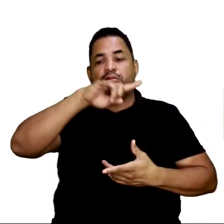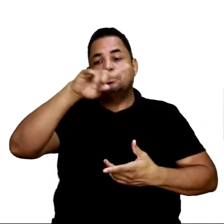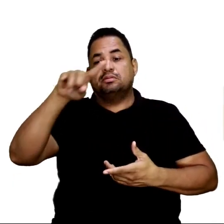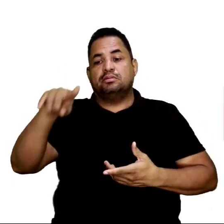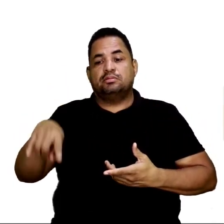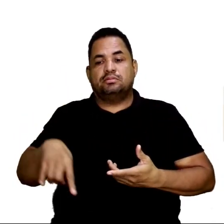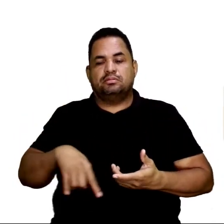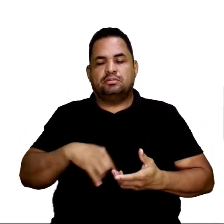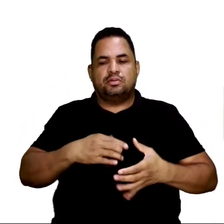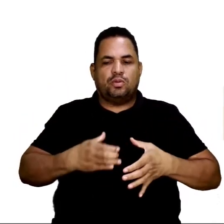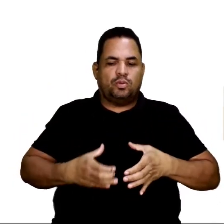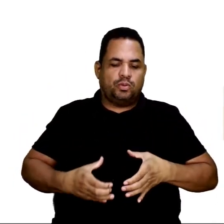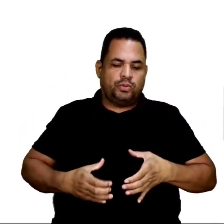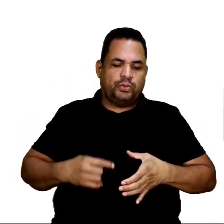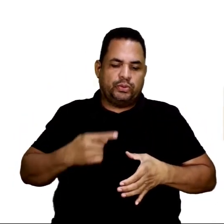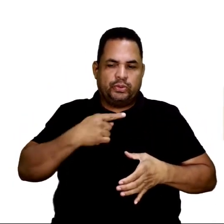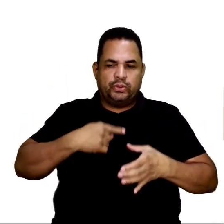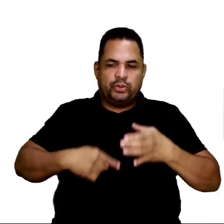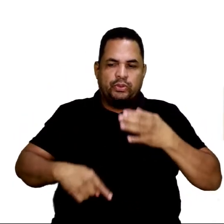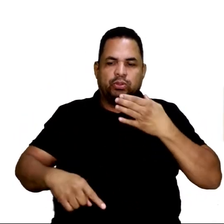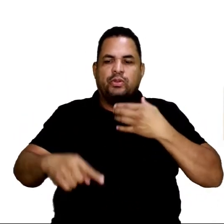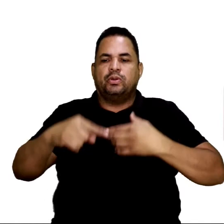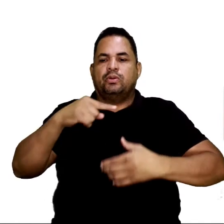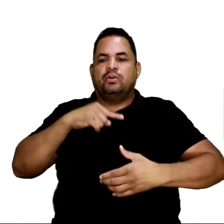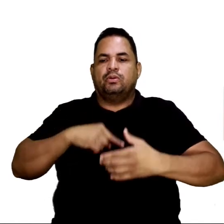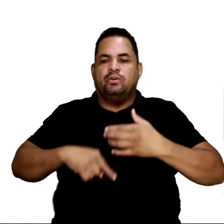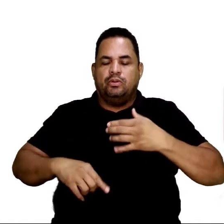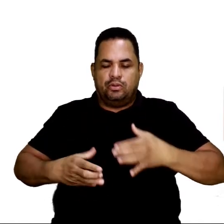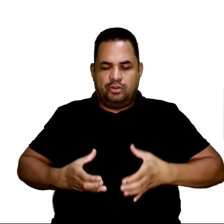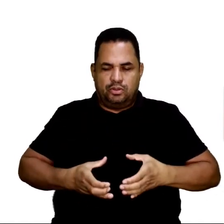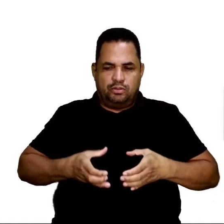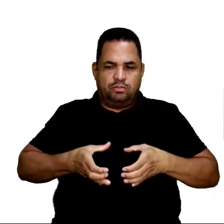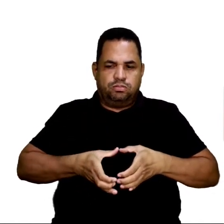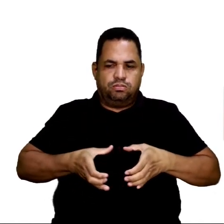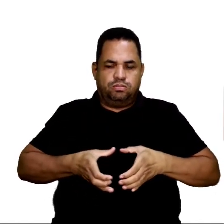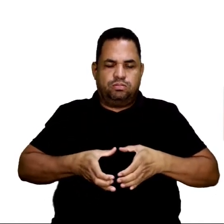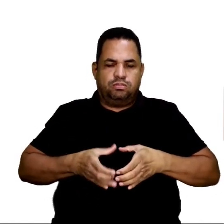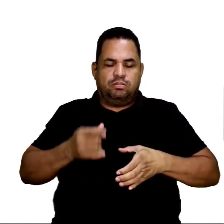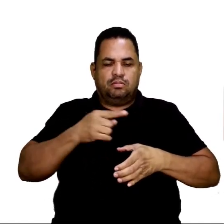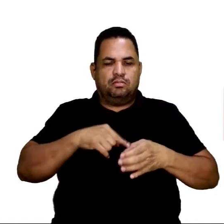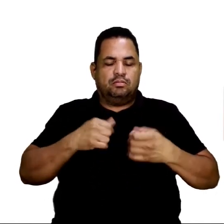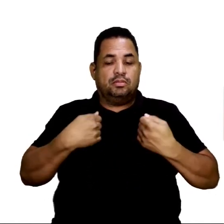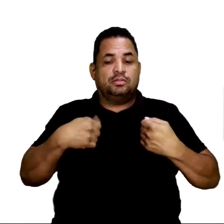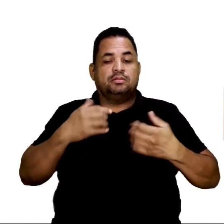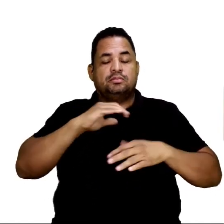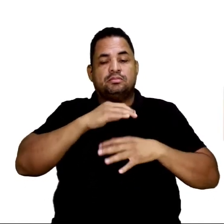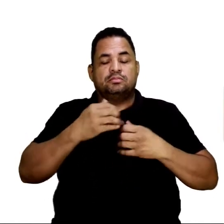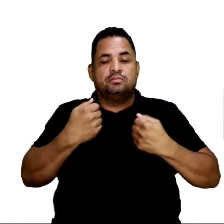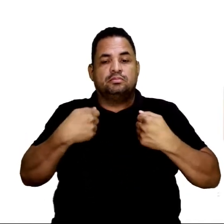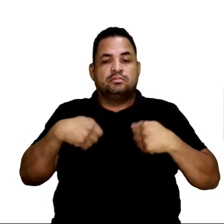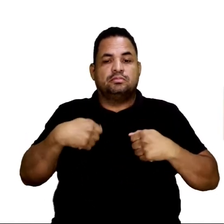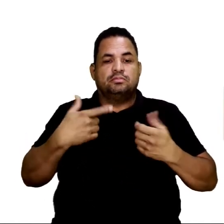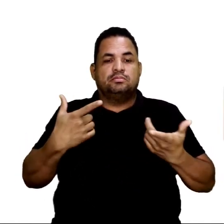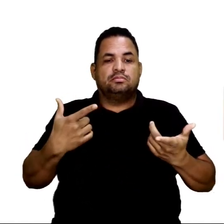mãe percebe esses movimentos, né? E é nesse momento que ele pode vir aí se enrolar,